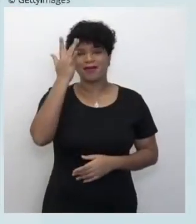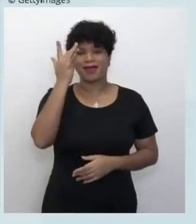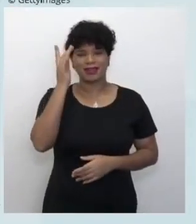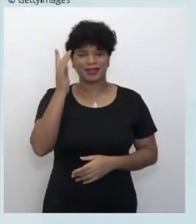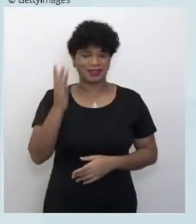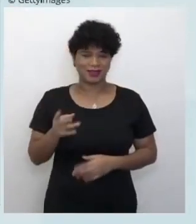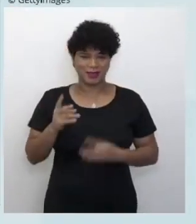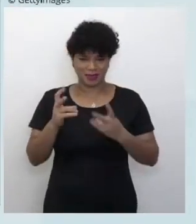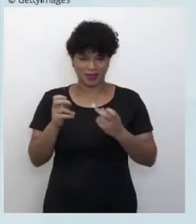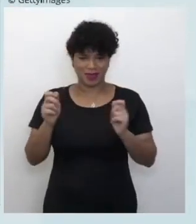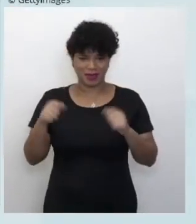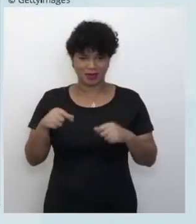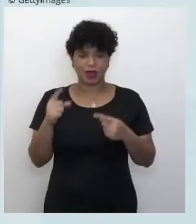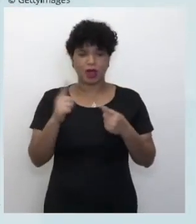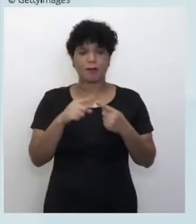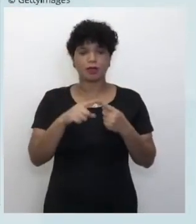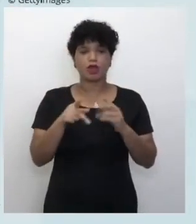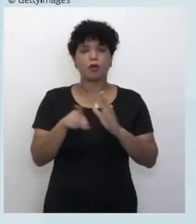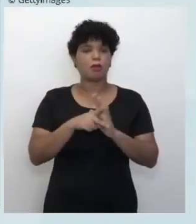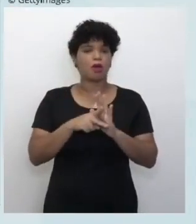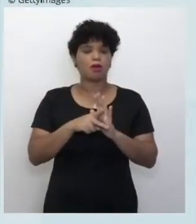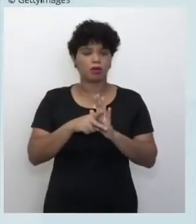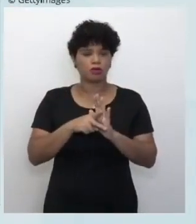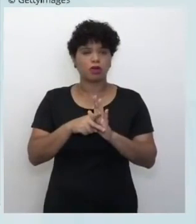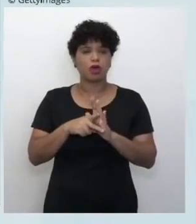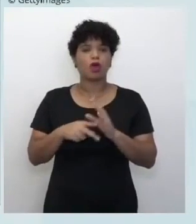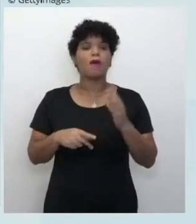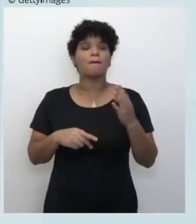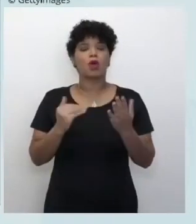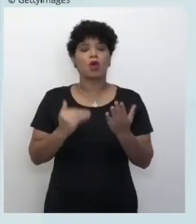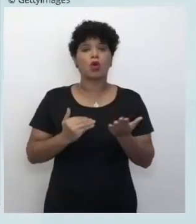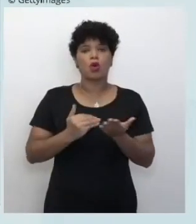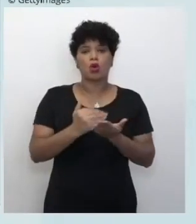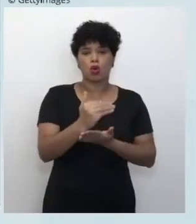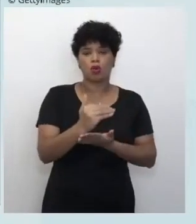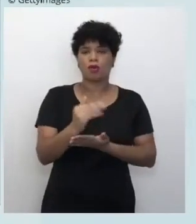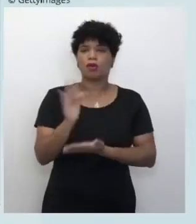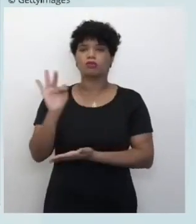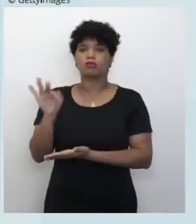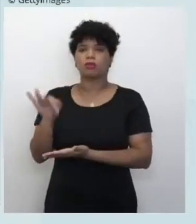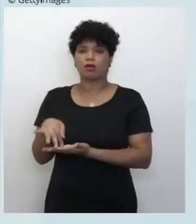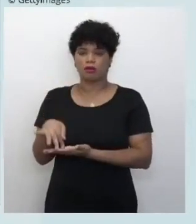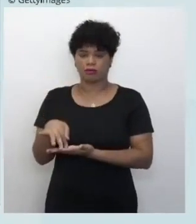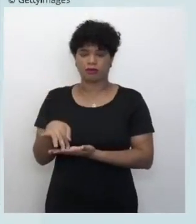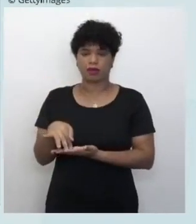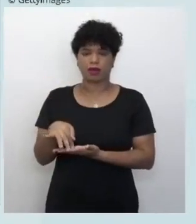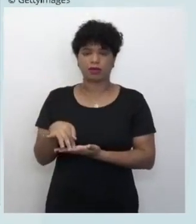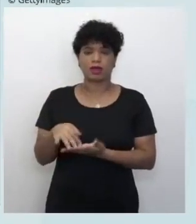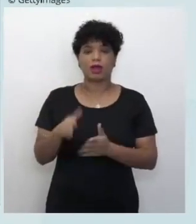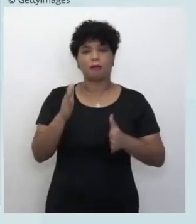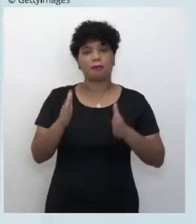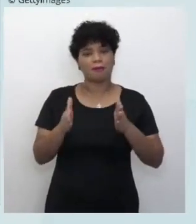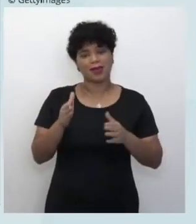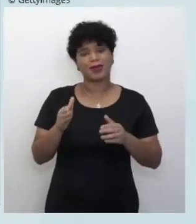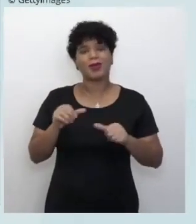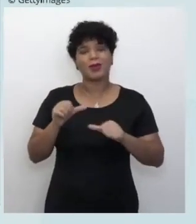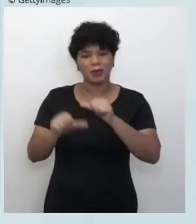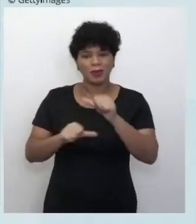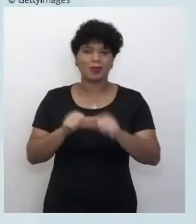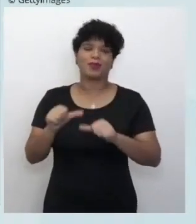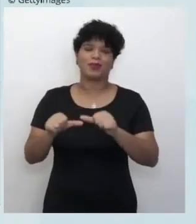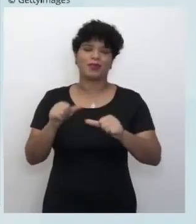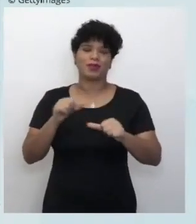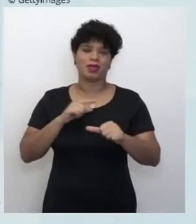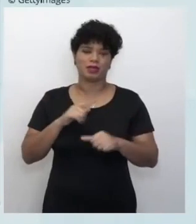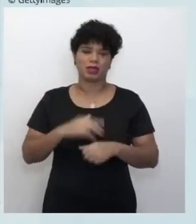observarem, nós temos aí o estado inicial, né, e o estado final. E aqui nós temos a transformação. Observe aí que nós